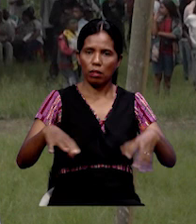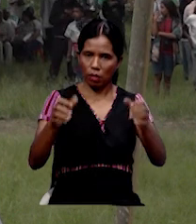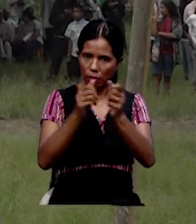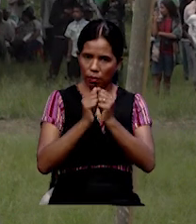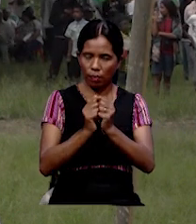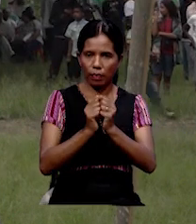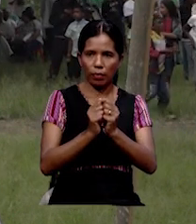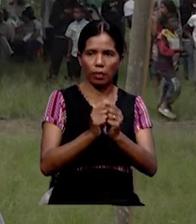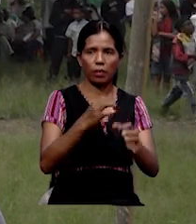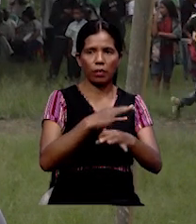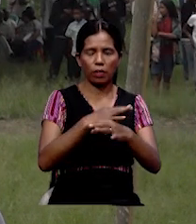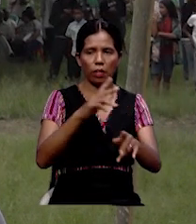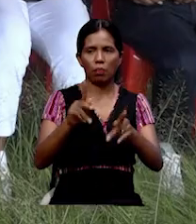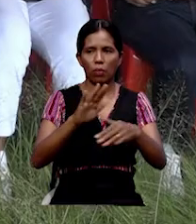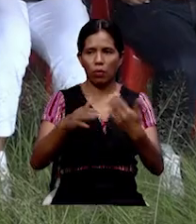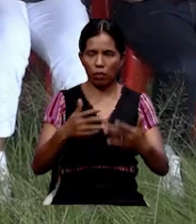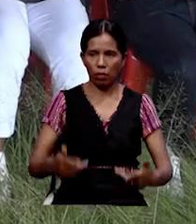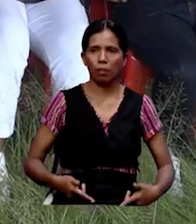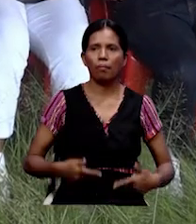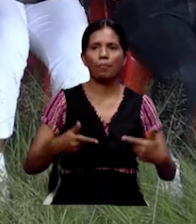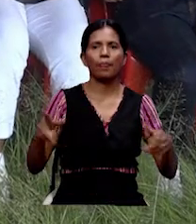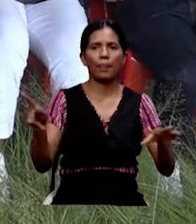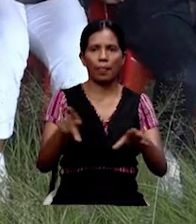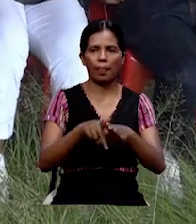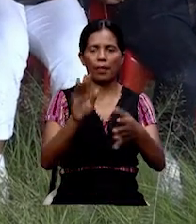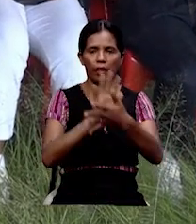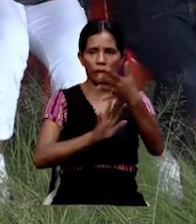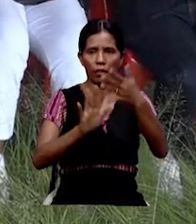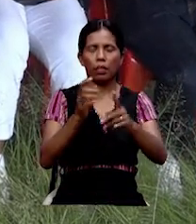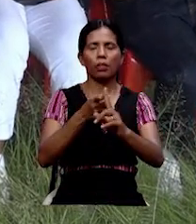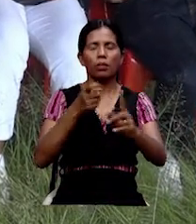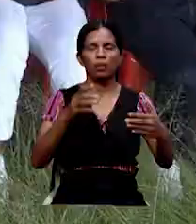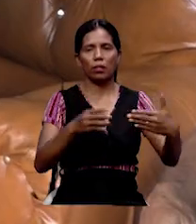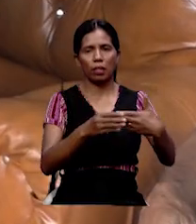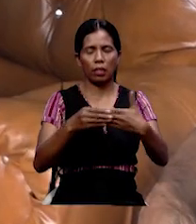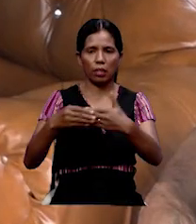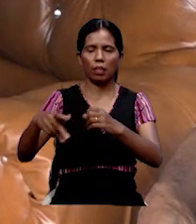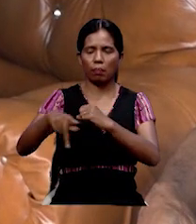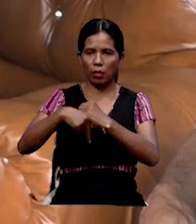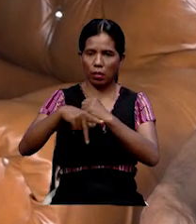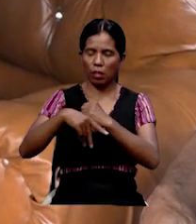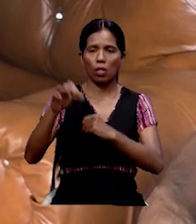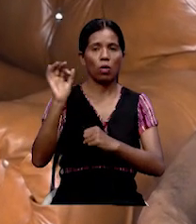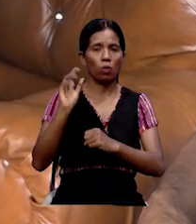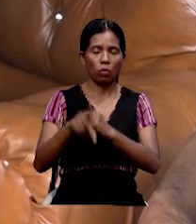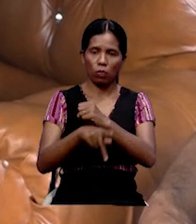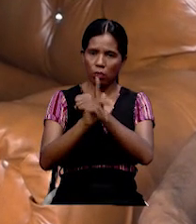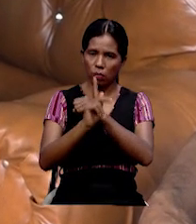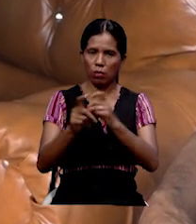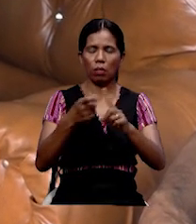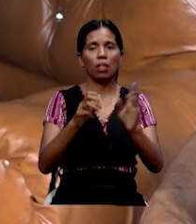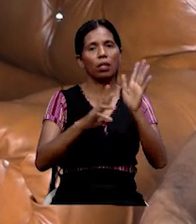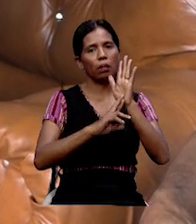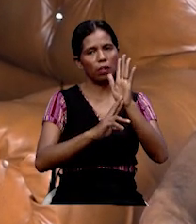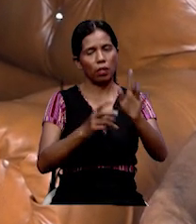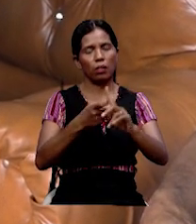atu hadia a povo sirene moris. Participa e cerimônia ne mai husi líder supremo Partido Kunto ho estrutura representante líder